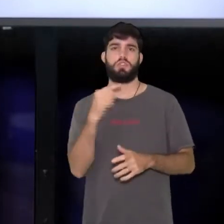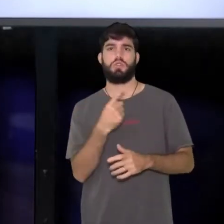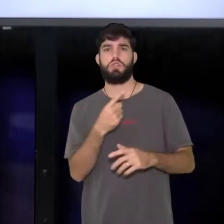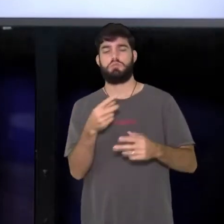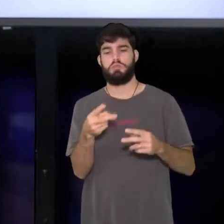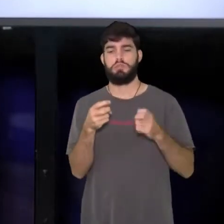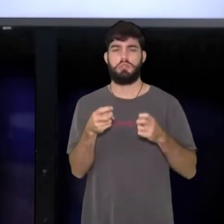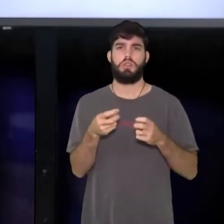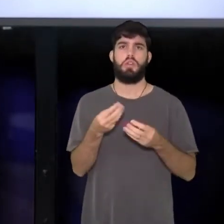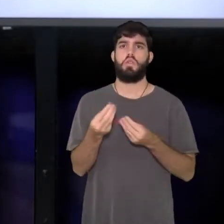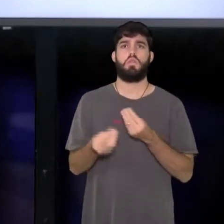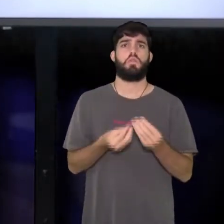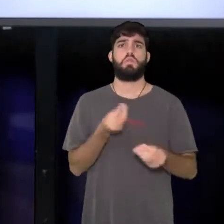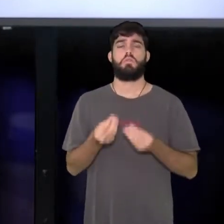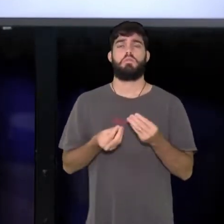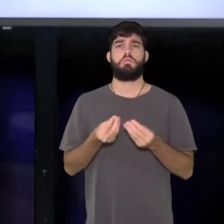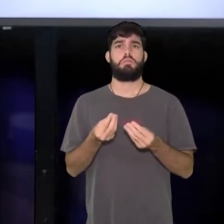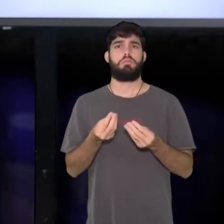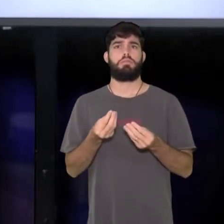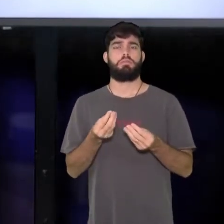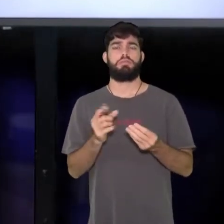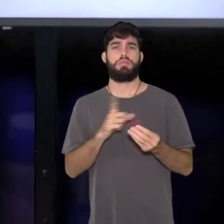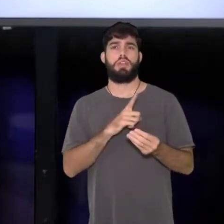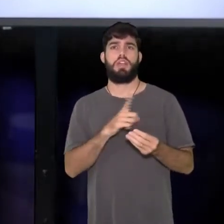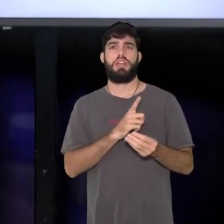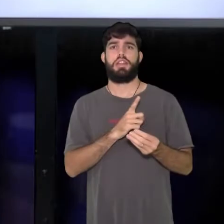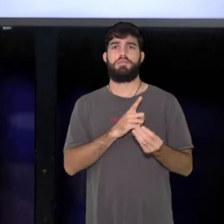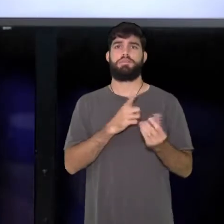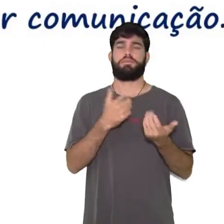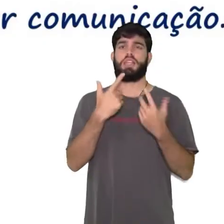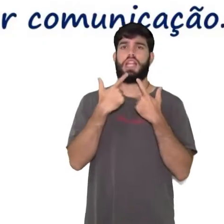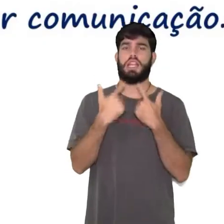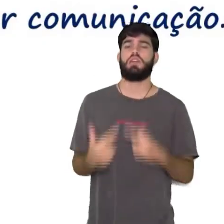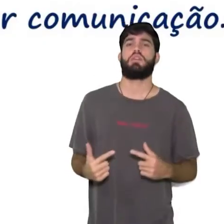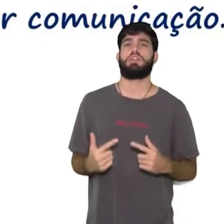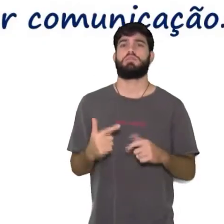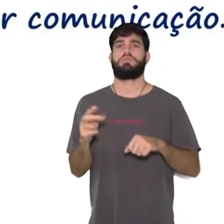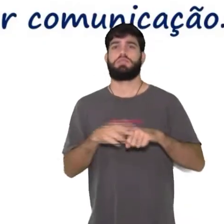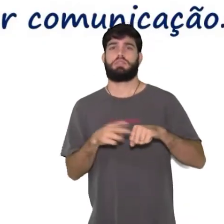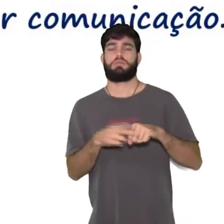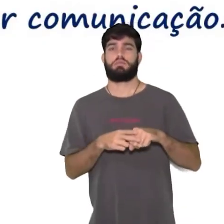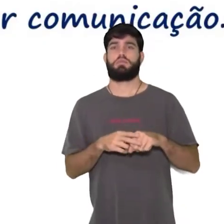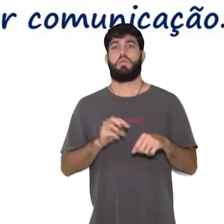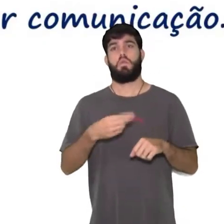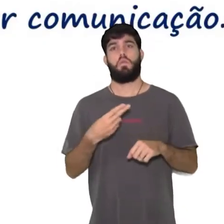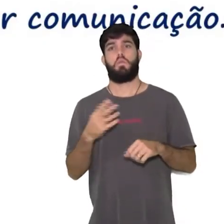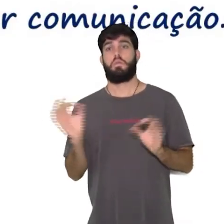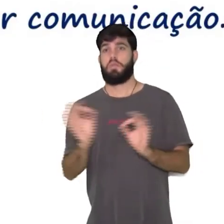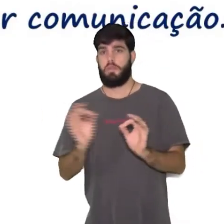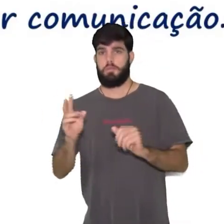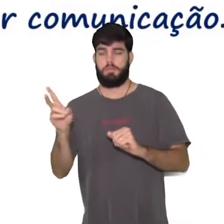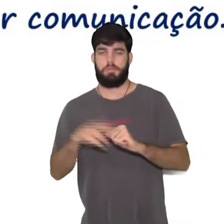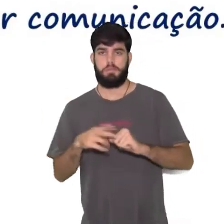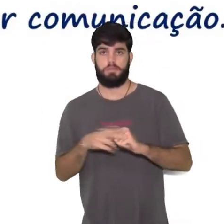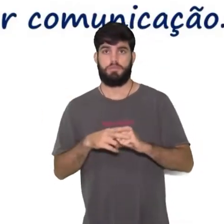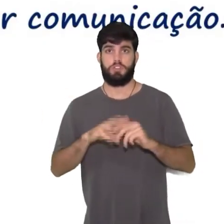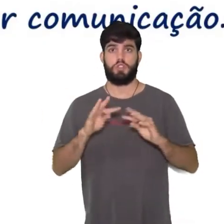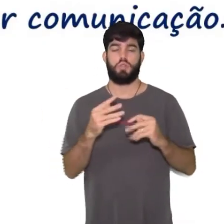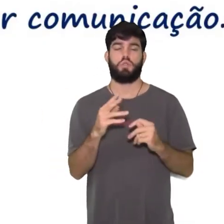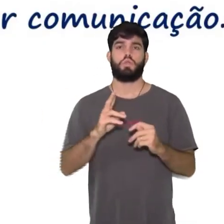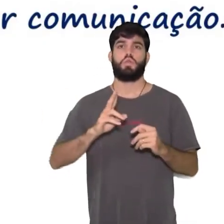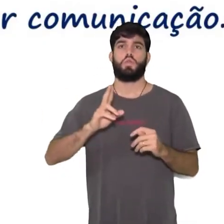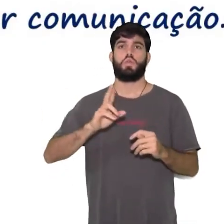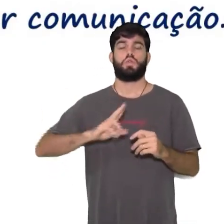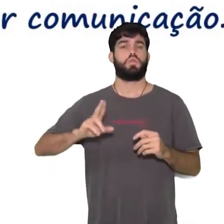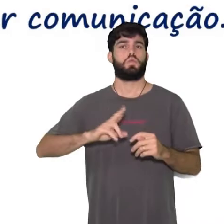há, por exemplo, uma linguagem não verbal. Nós vemos que a linguagem é todo recurso utilizado ou usado para